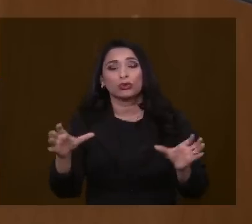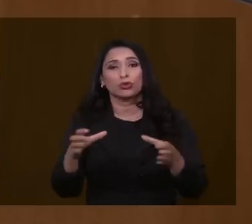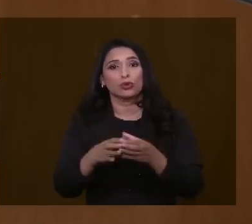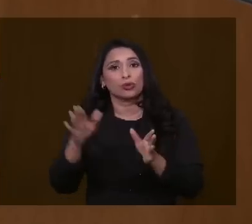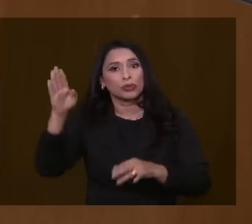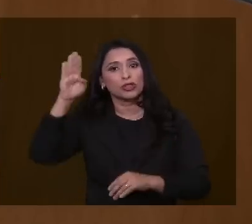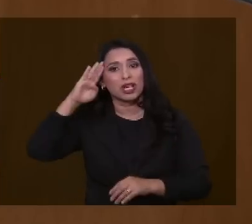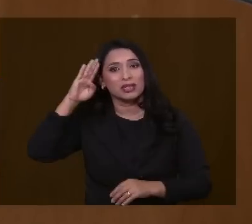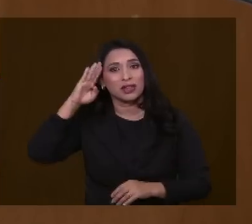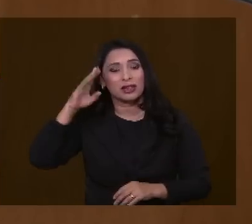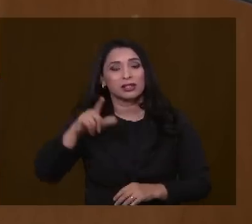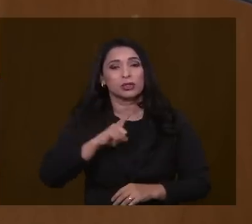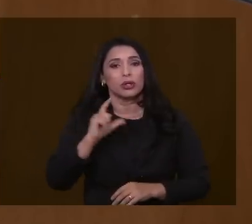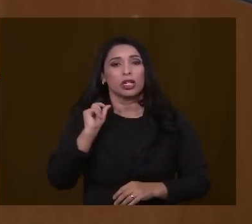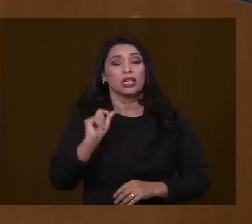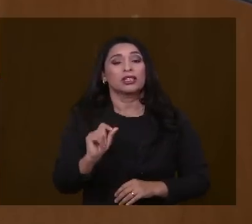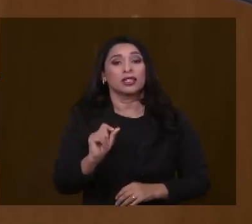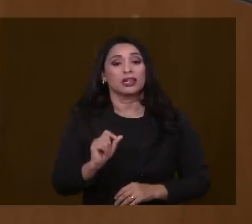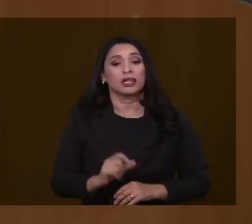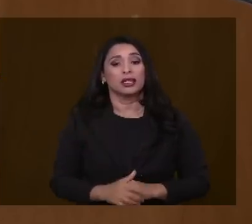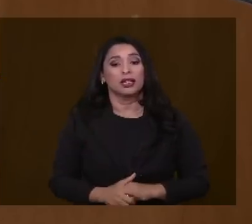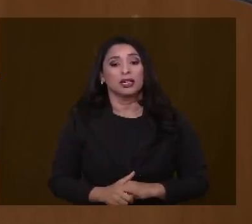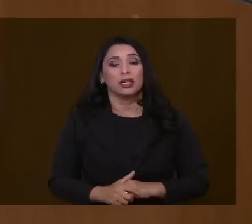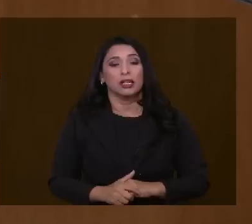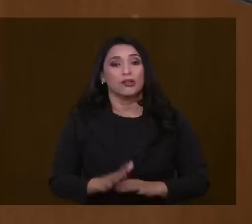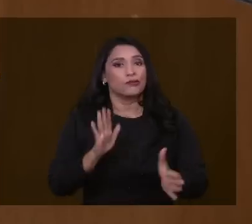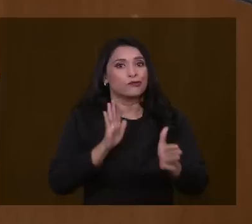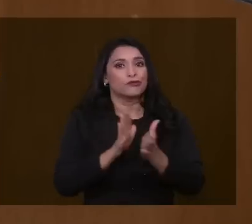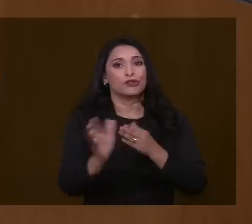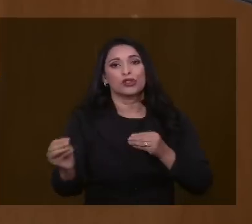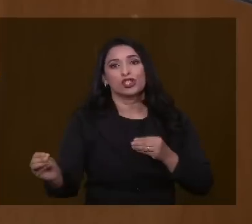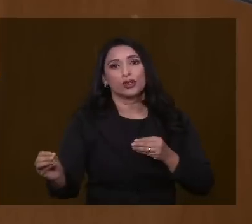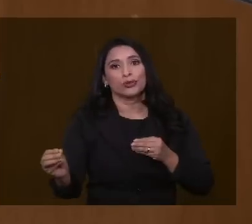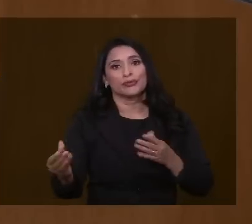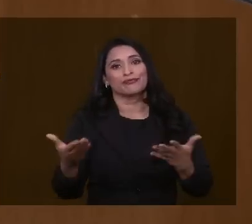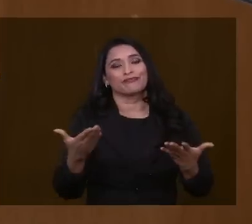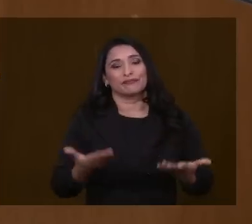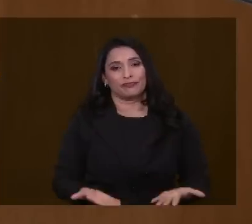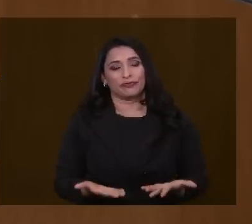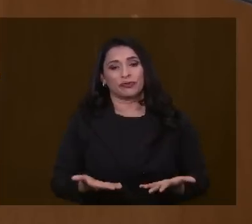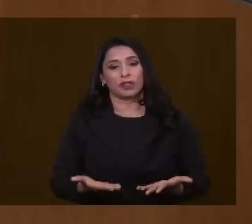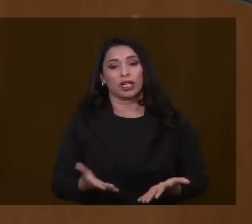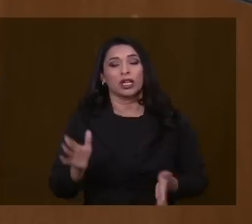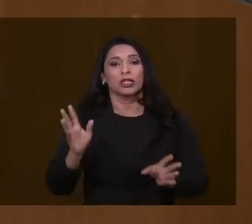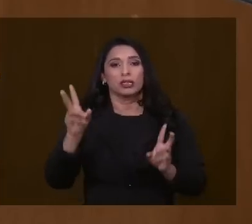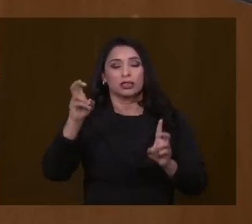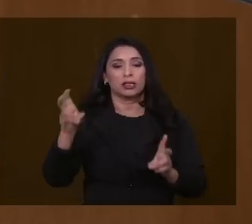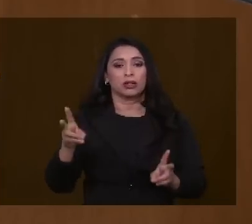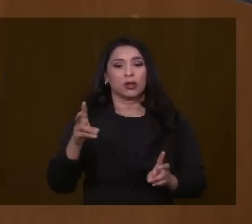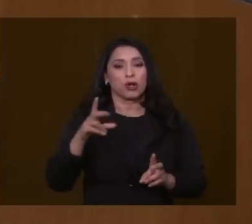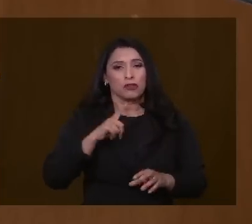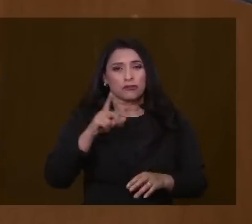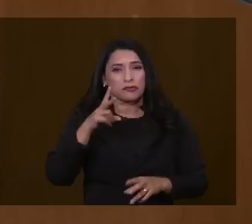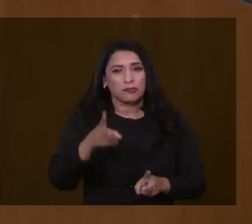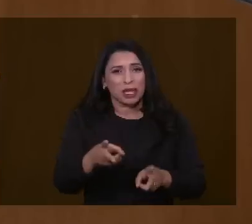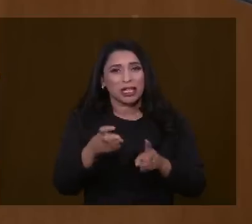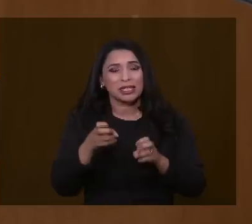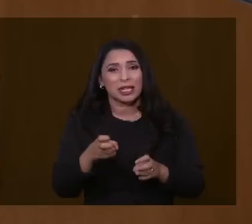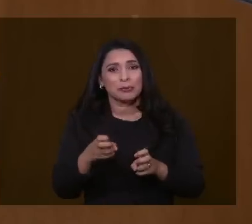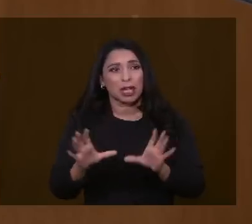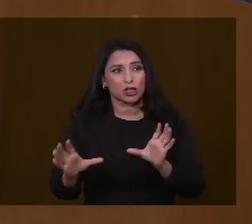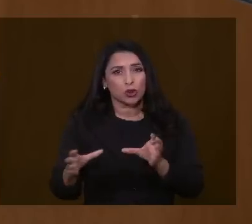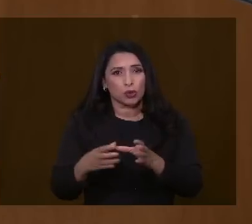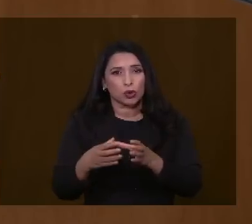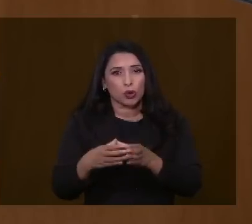aparentemente batera em retirada. As evidências concretas de que a tropa prussiana manobrava